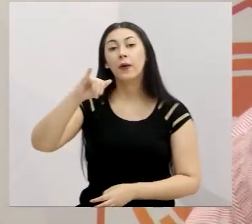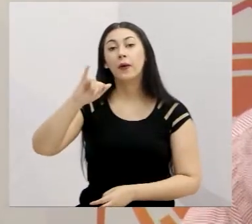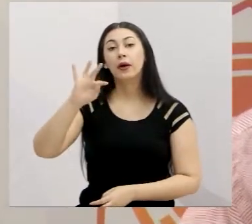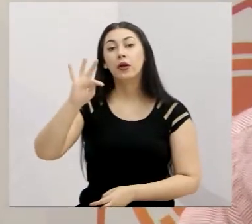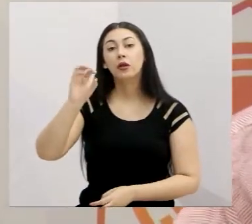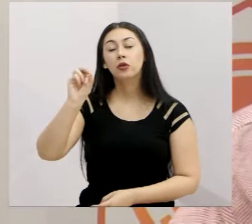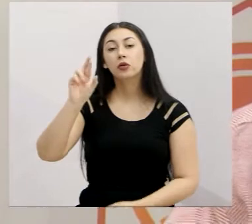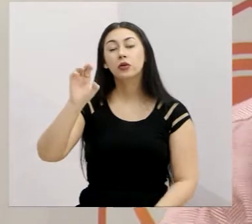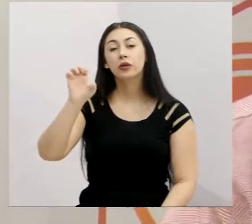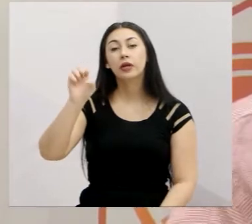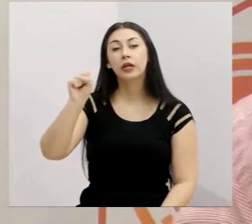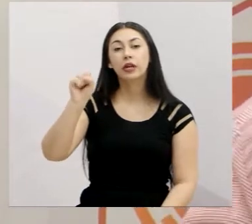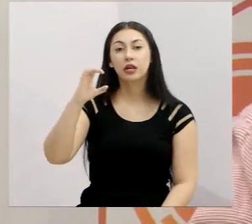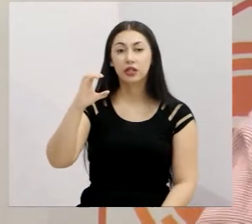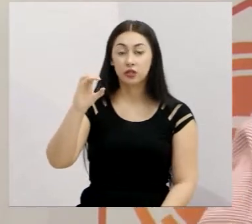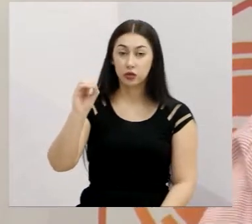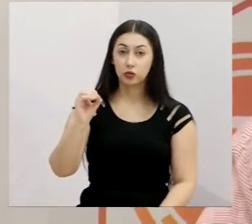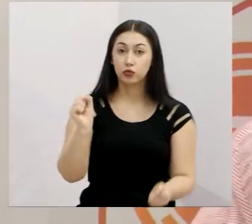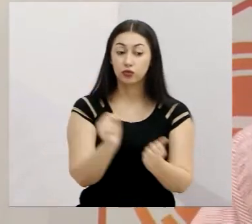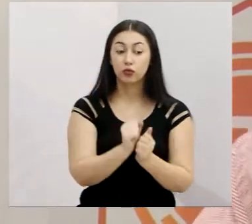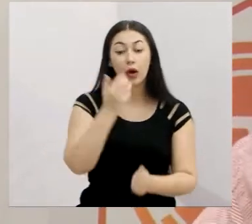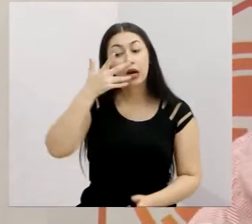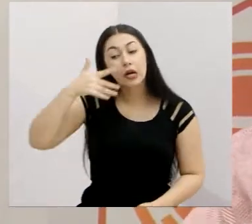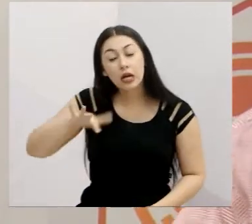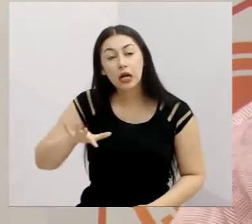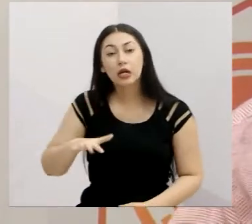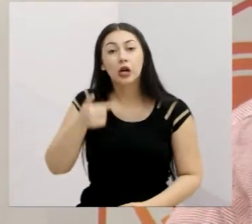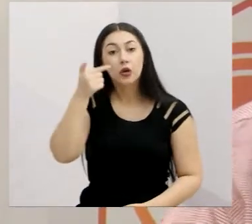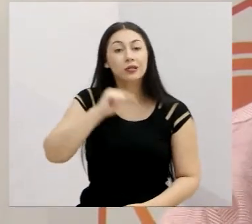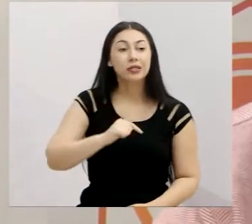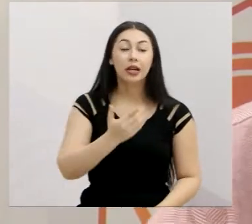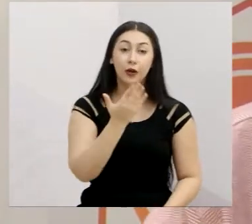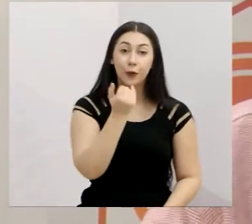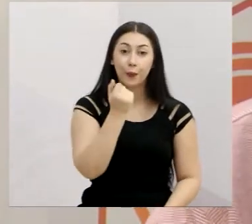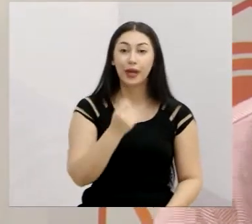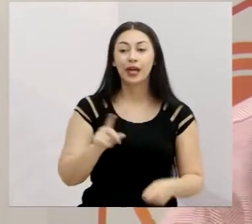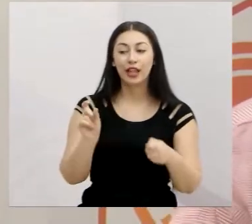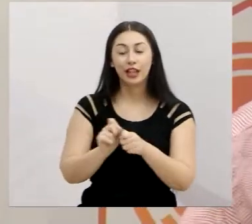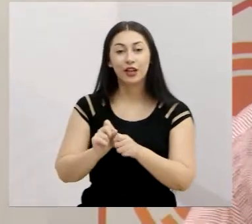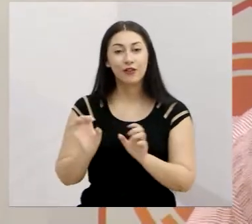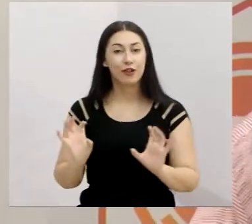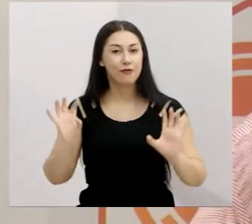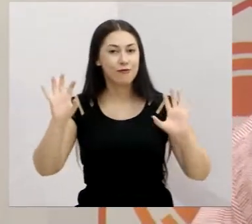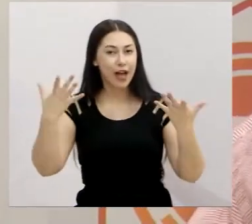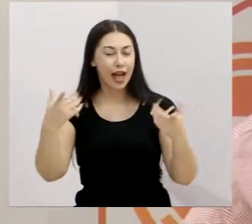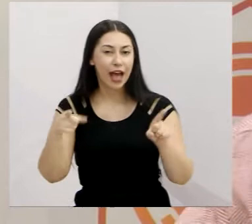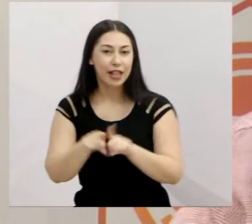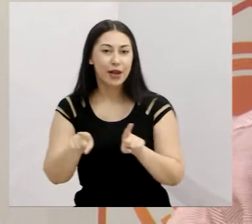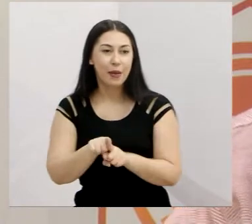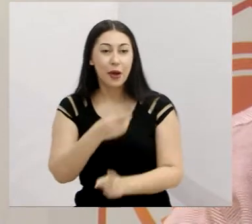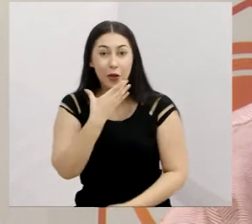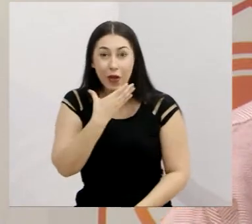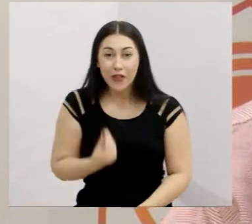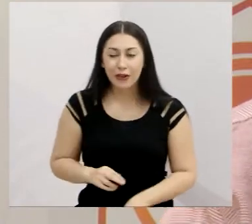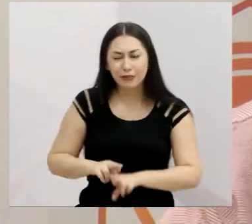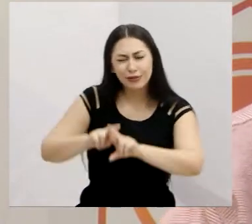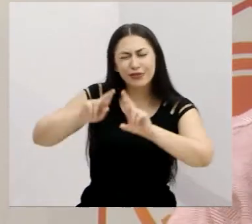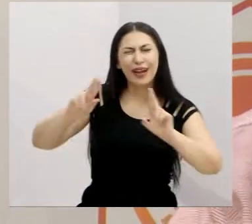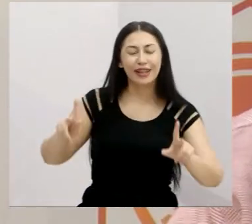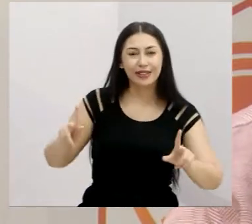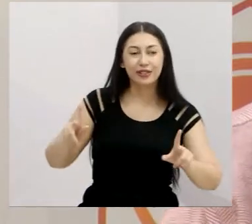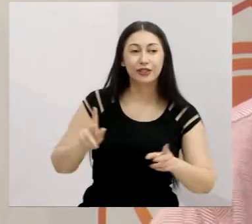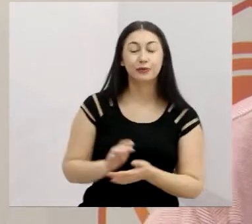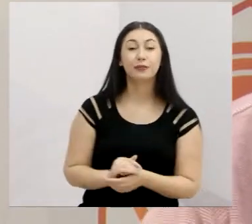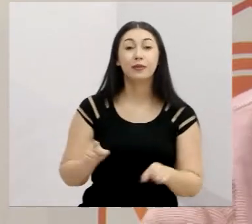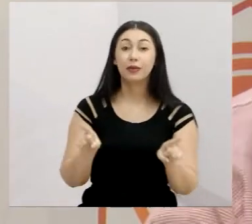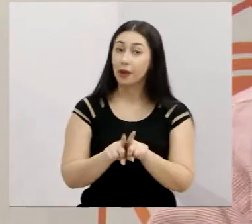nossas crianças né dona Ivone a senhora recolhe alimentos e fazemos as festas das crianças o natal se diferente para muitas famílias